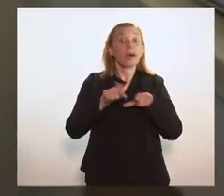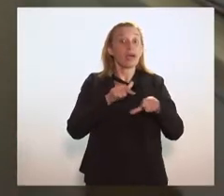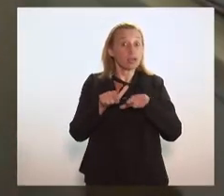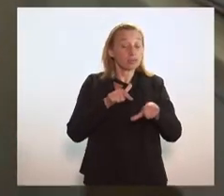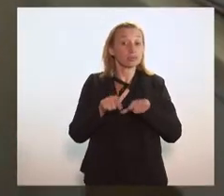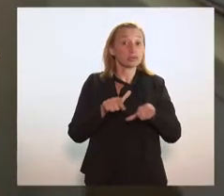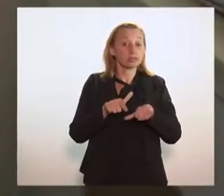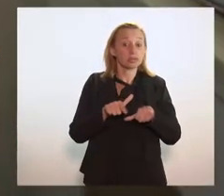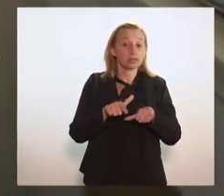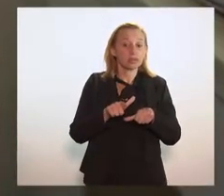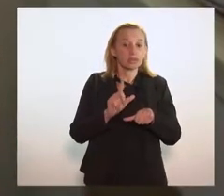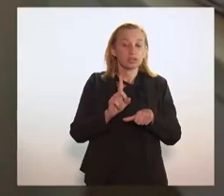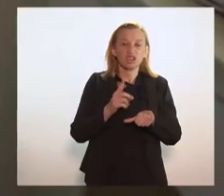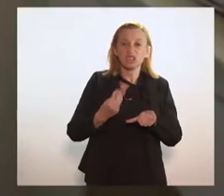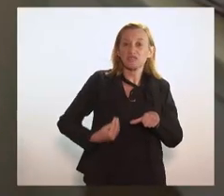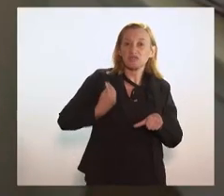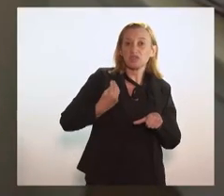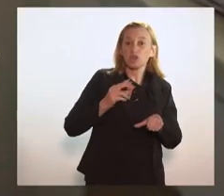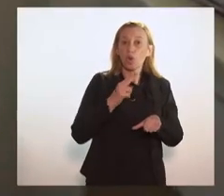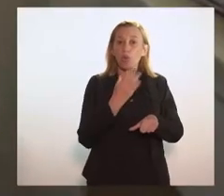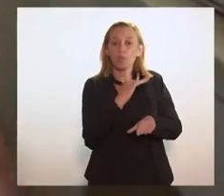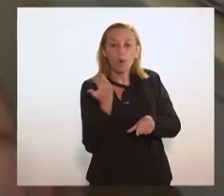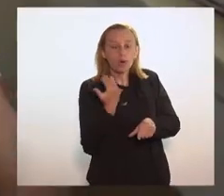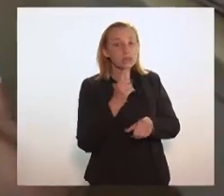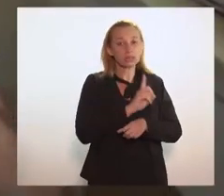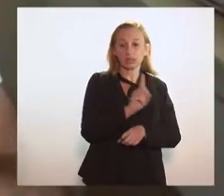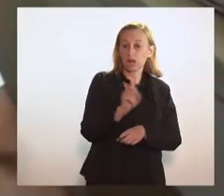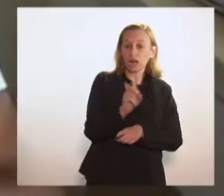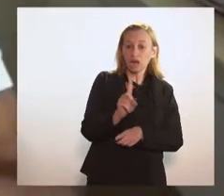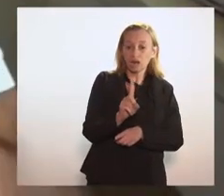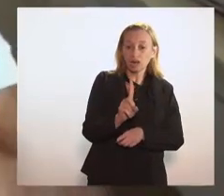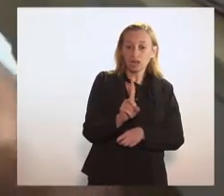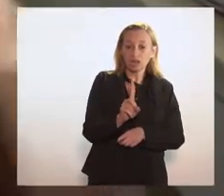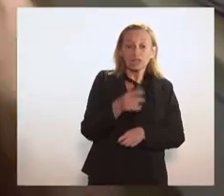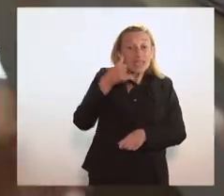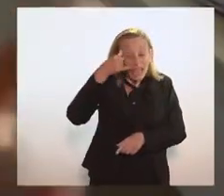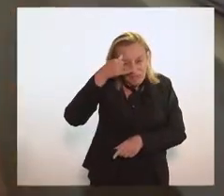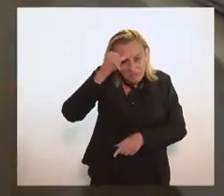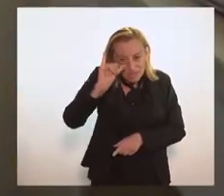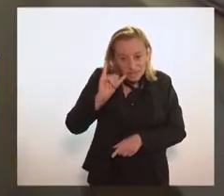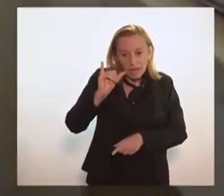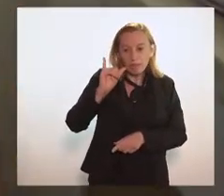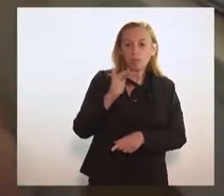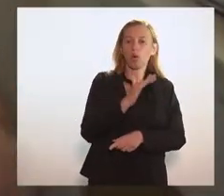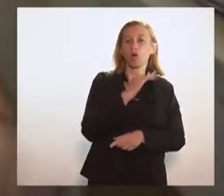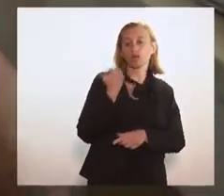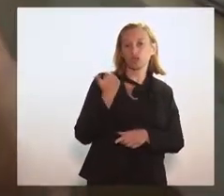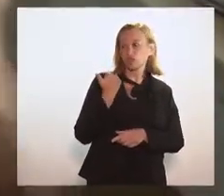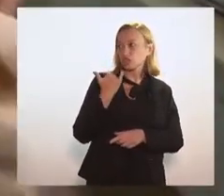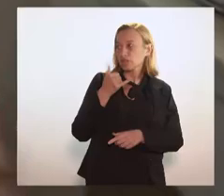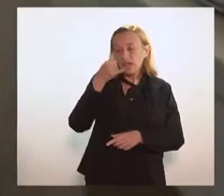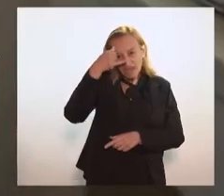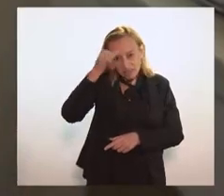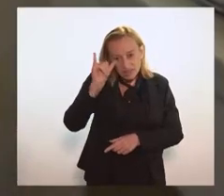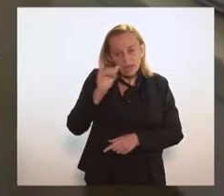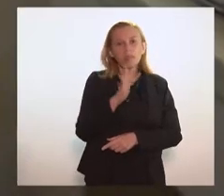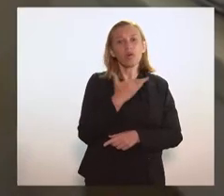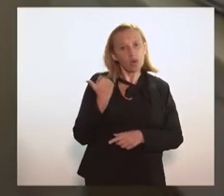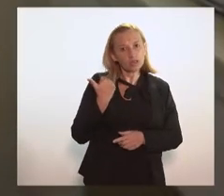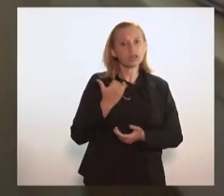tarefa, não é mais de vida ou morte, não. É uma tarefa de evitar a morte. De evitar a